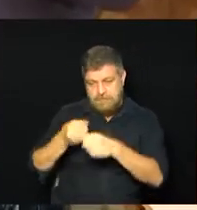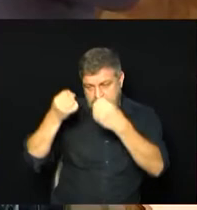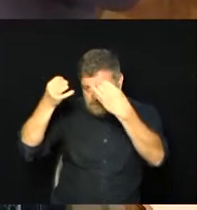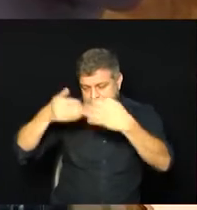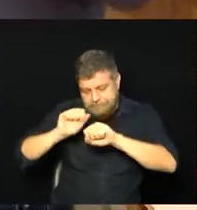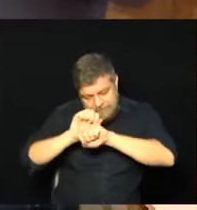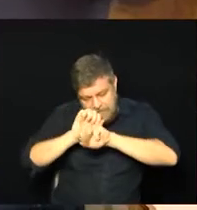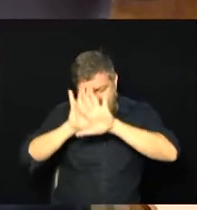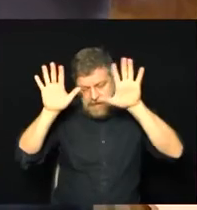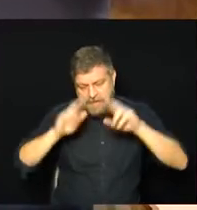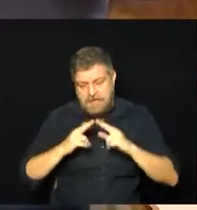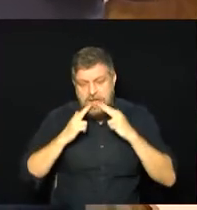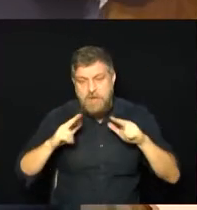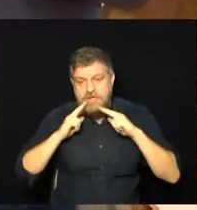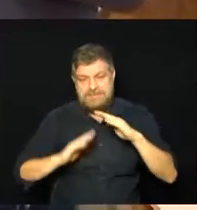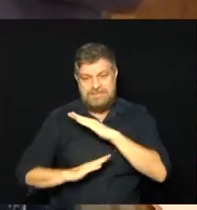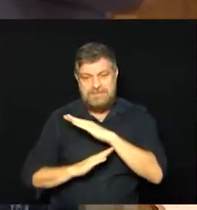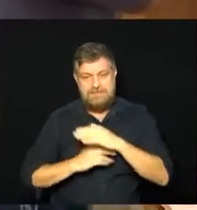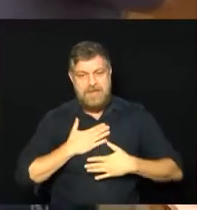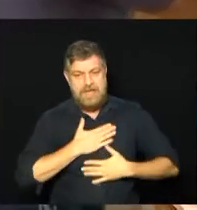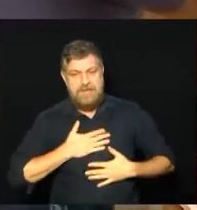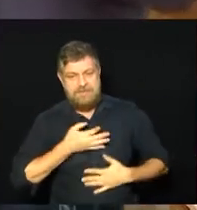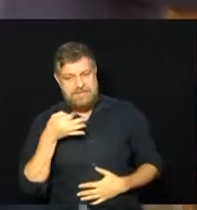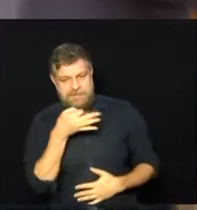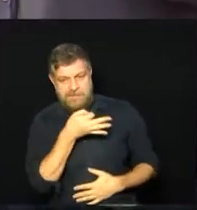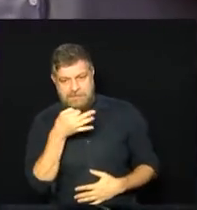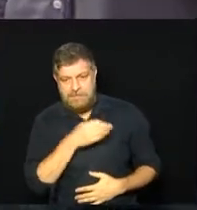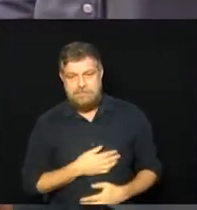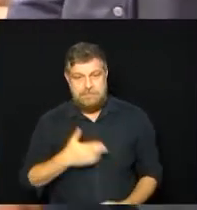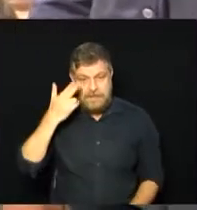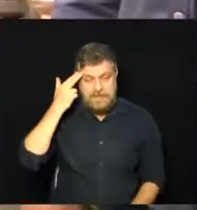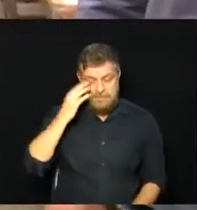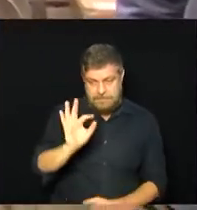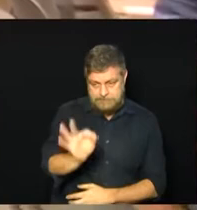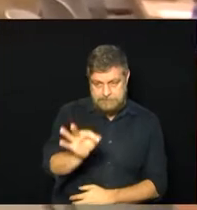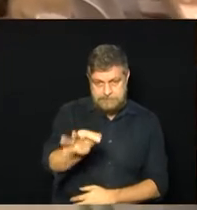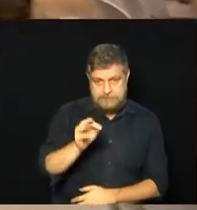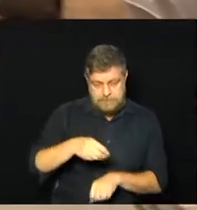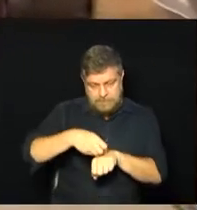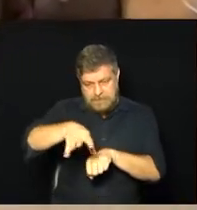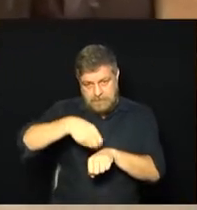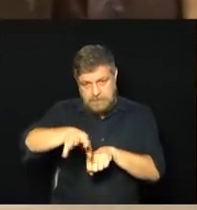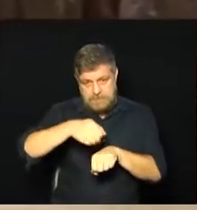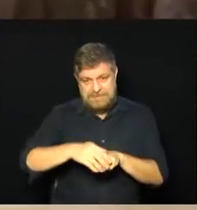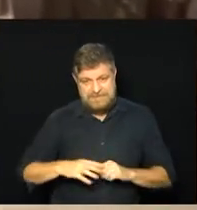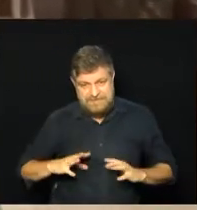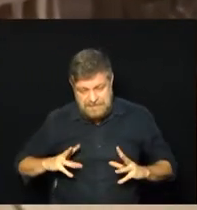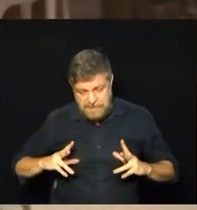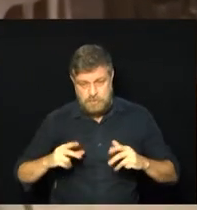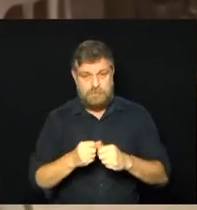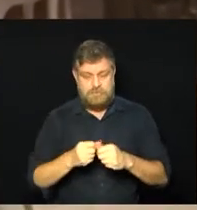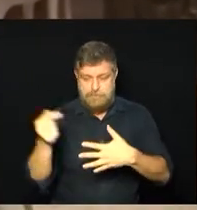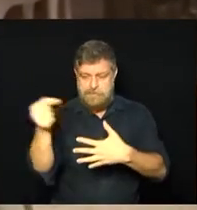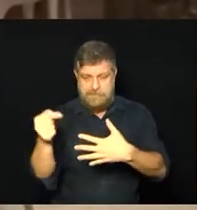Câmara Notícia. Obrigado, é um prazer falar com vocês. Gabriel, é isso aí. Todas essas dicas, depois de todas essas